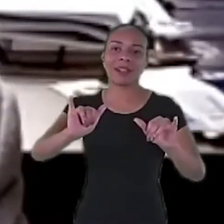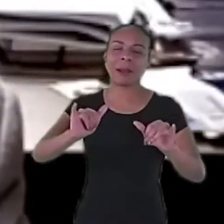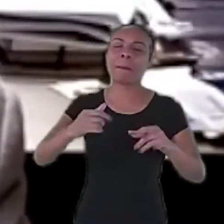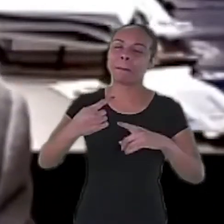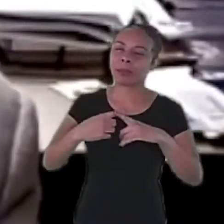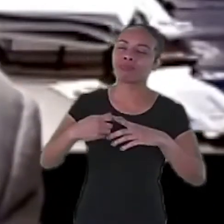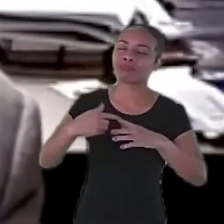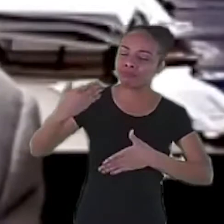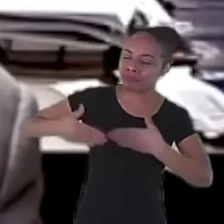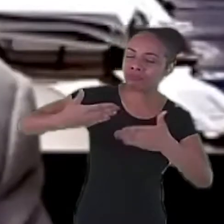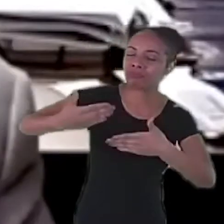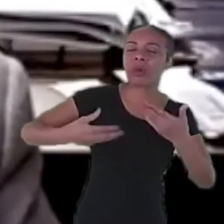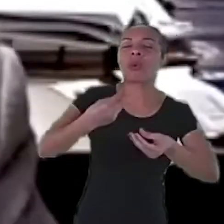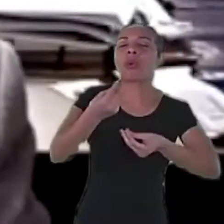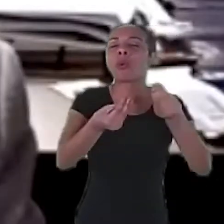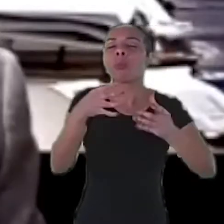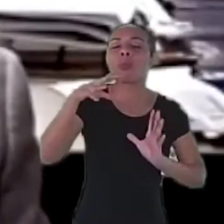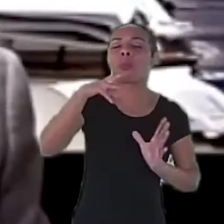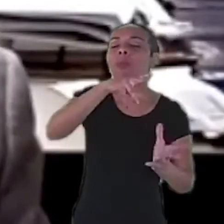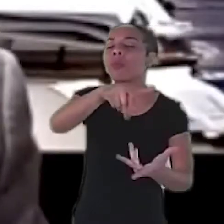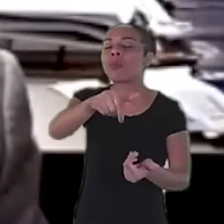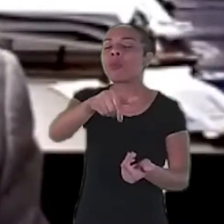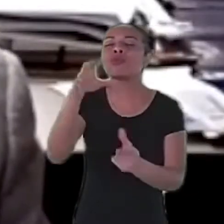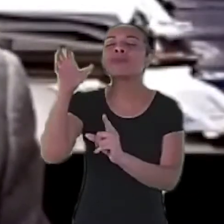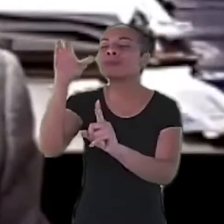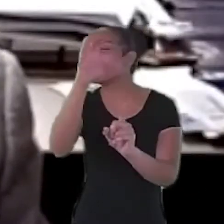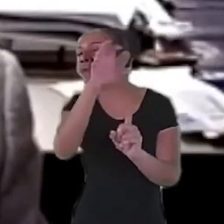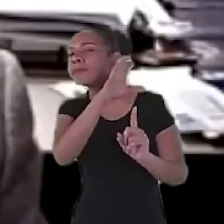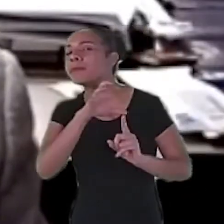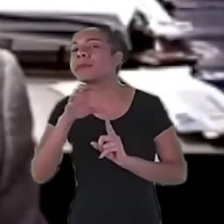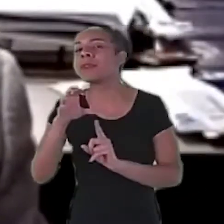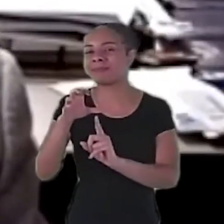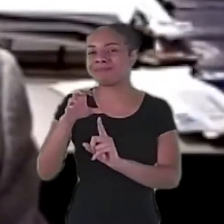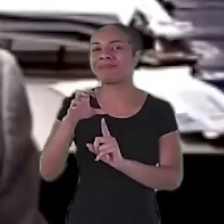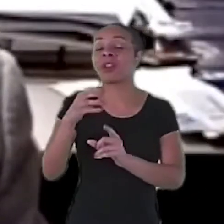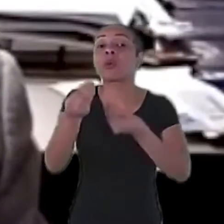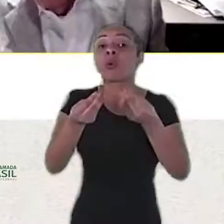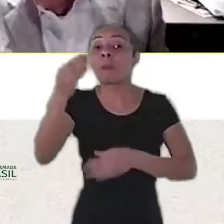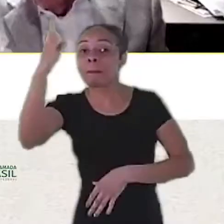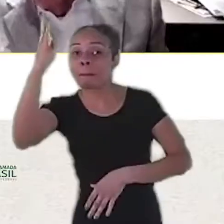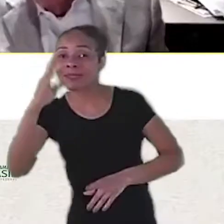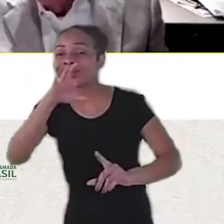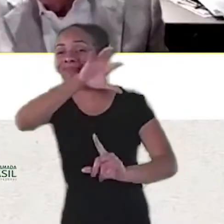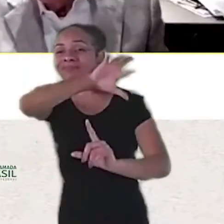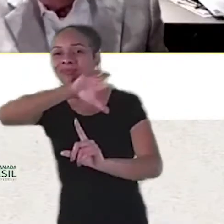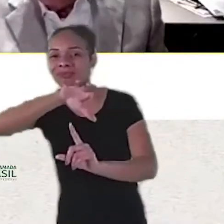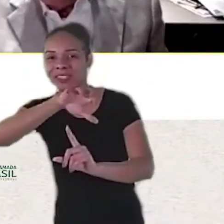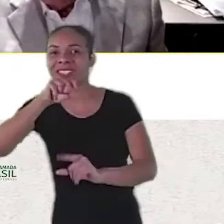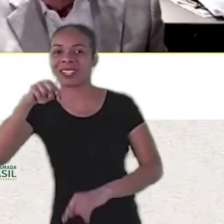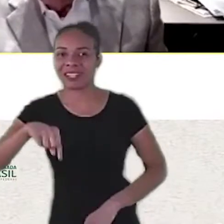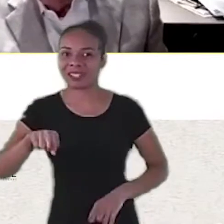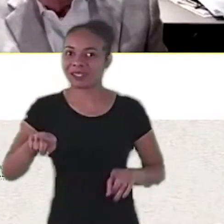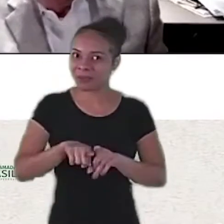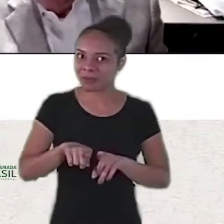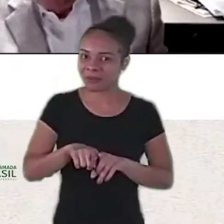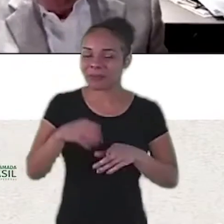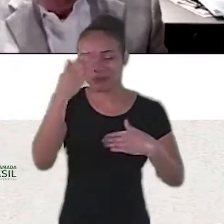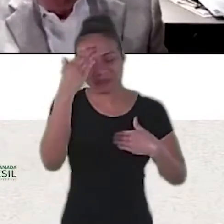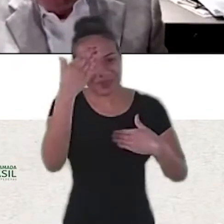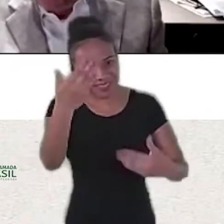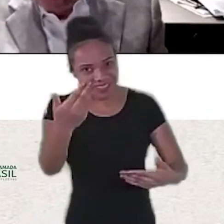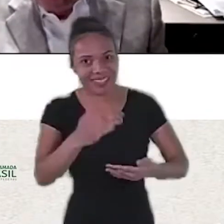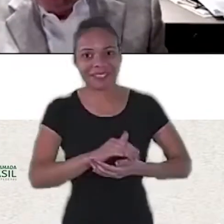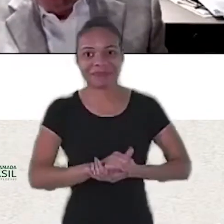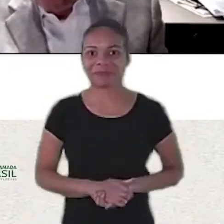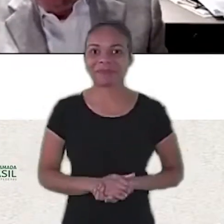mundo e as implicações disso para o Brasil e para outras sociedades. Muito obrigado. Bem, gente, é o